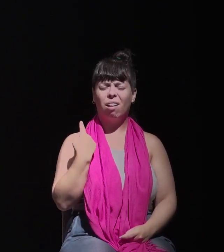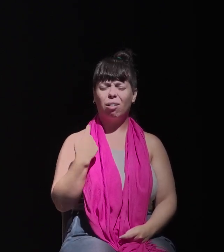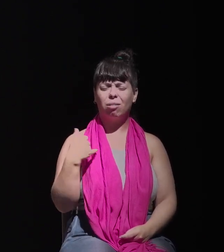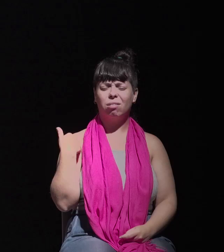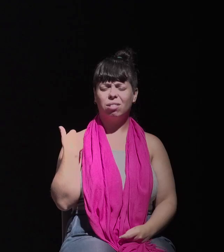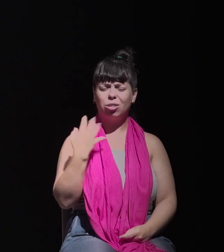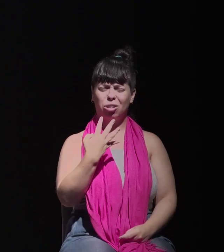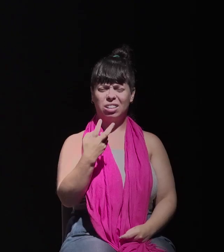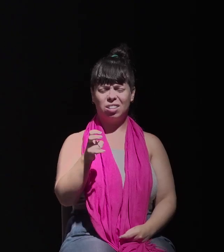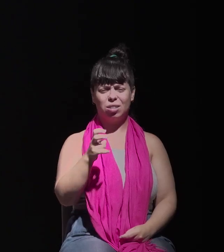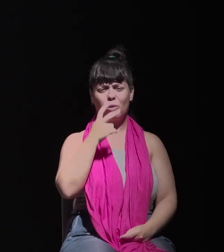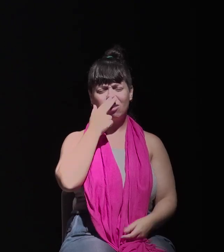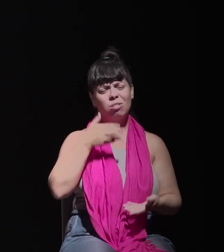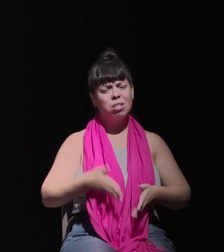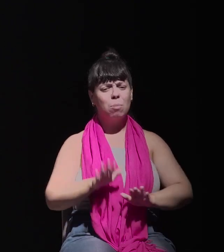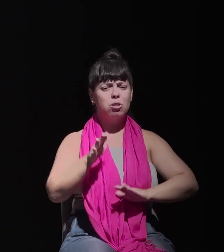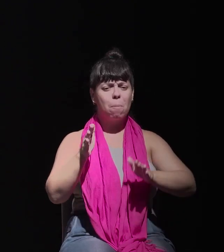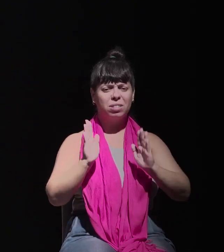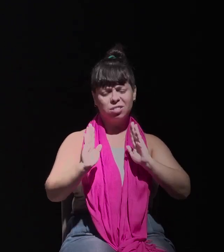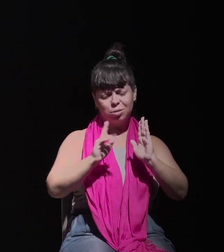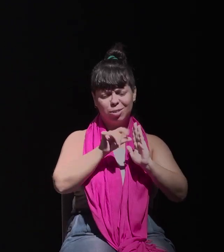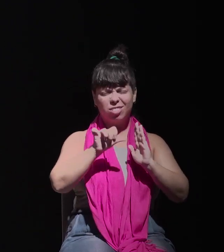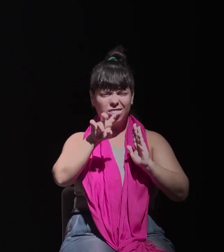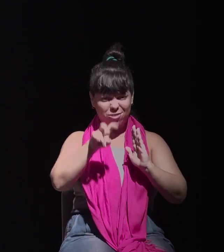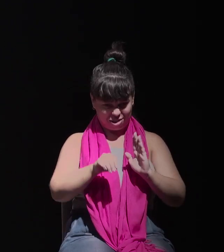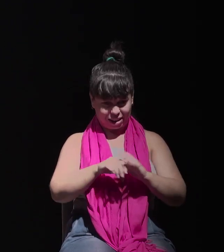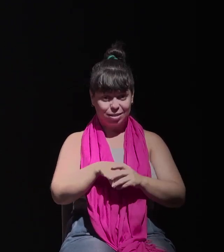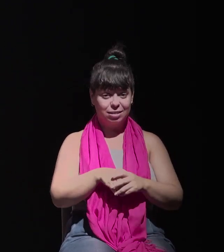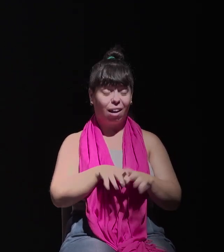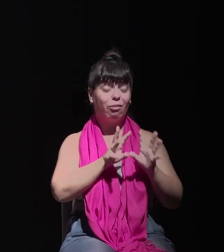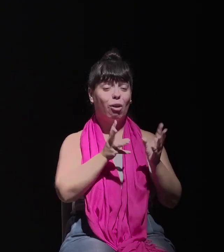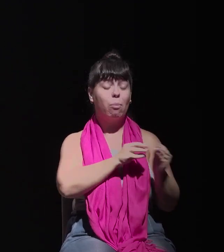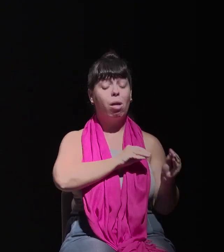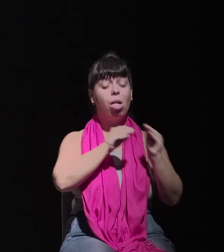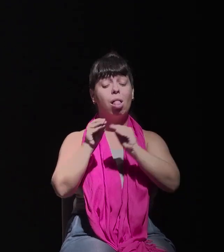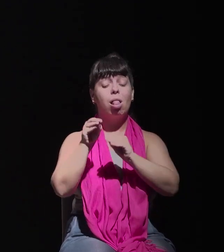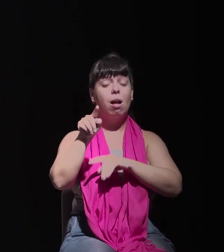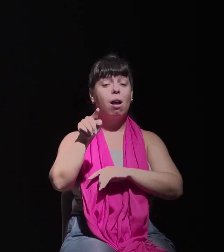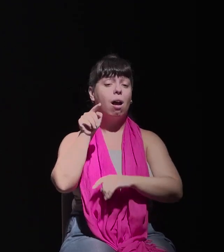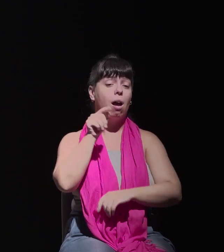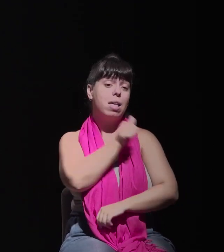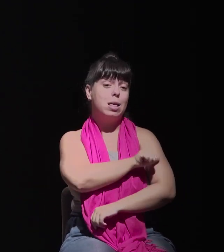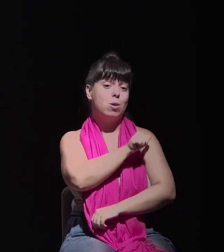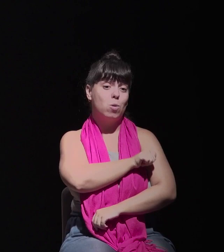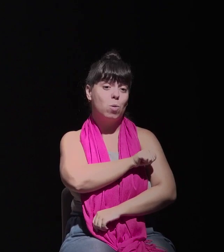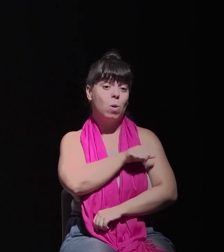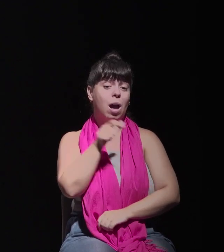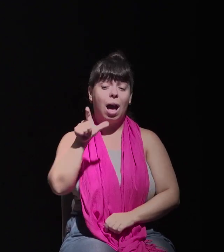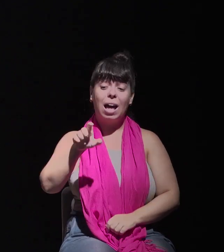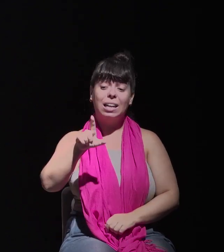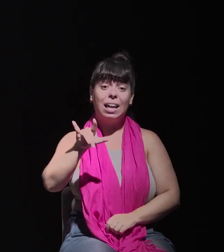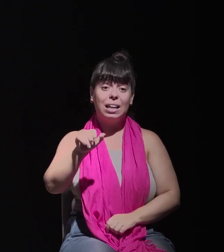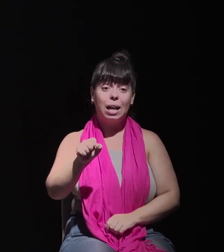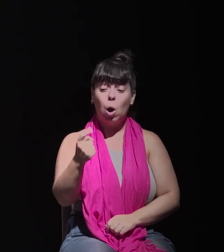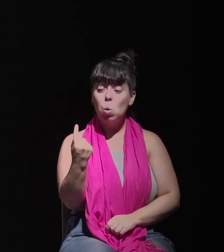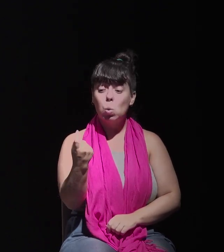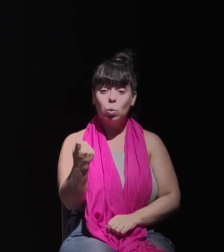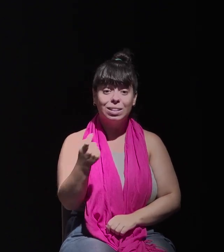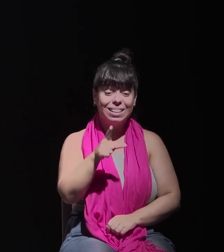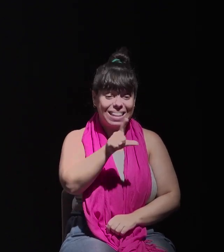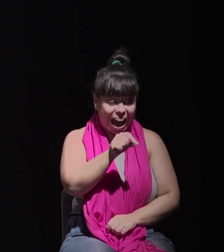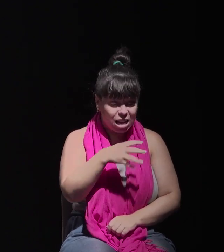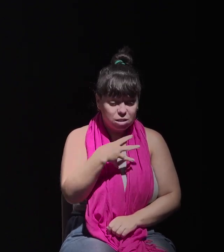nascido mais ou menos em 50. A família dela foi para o Rio de Janeiro e ela foi a única que pôde estudar dos